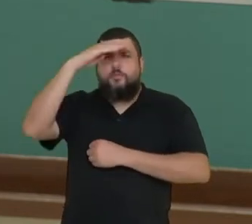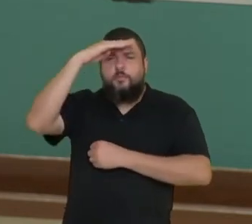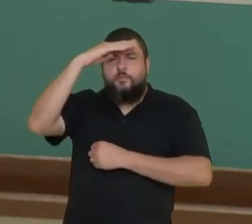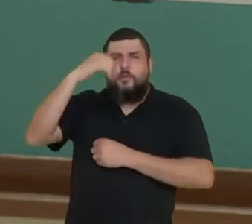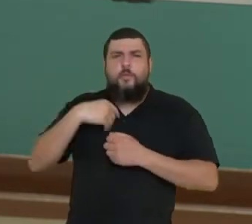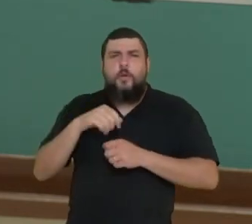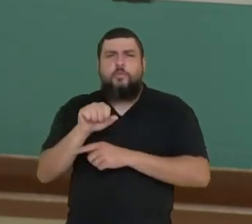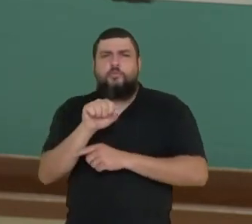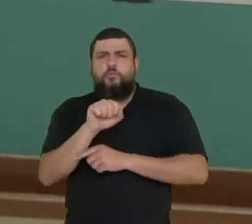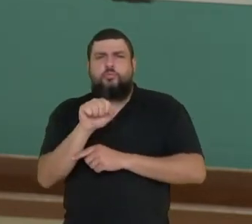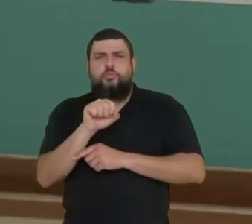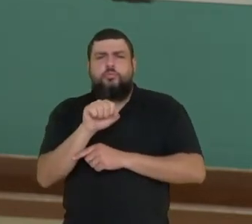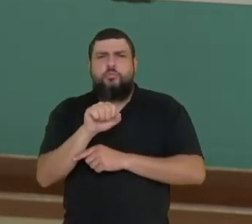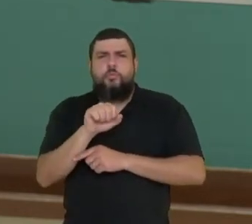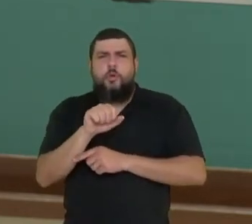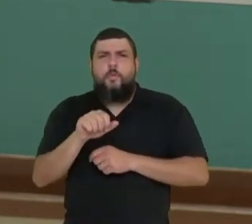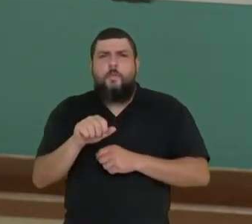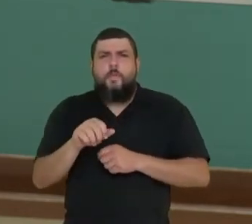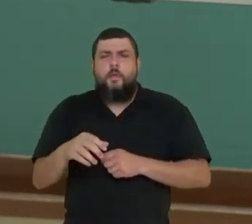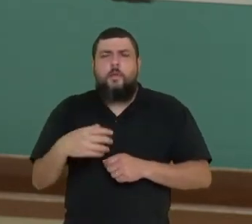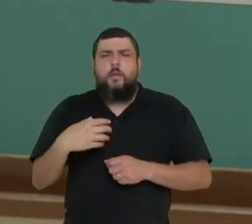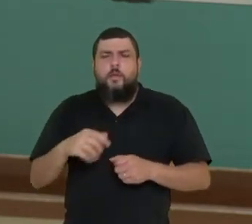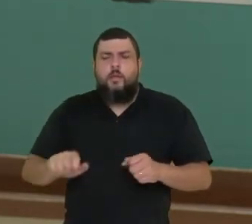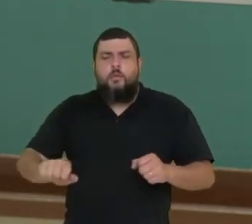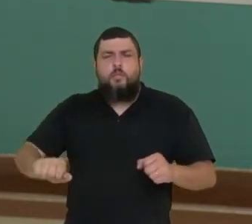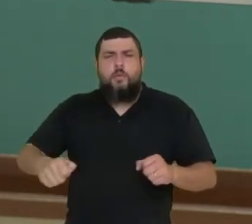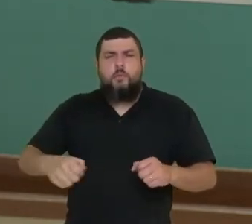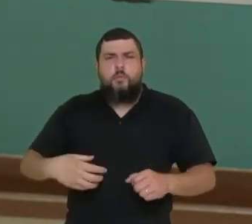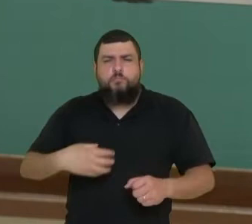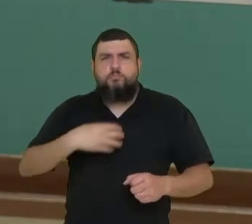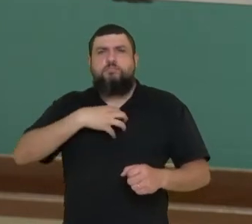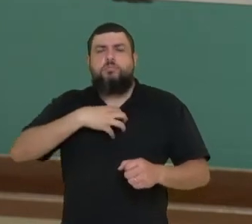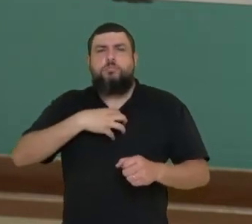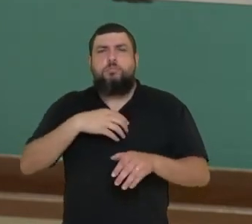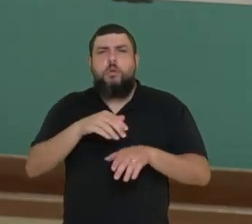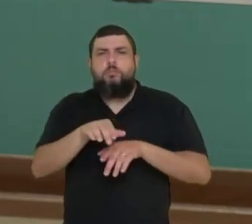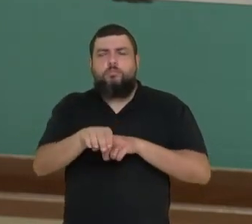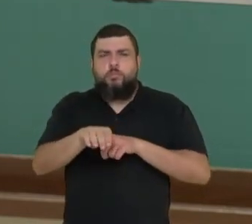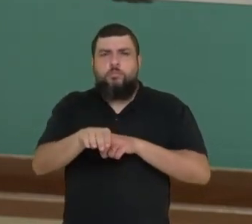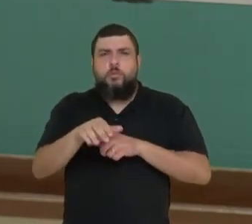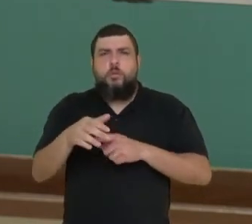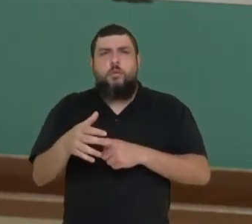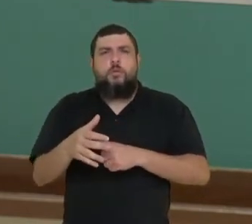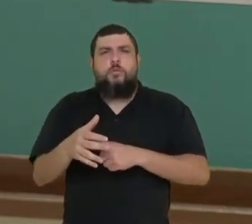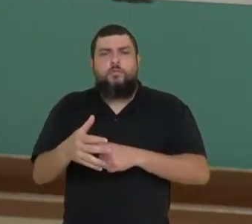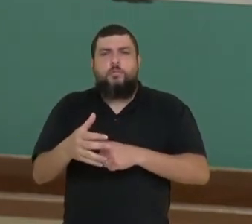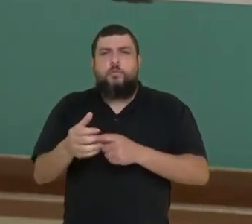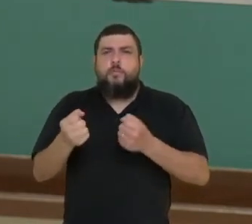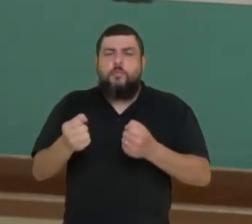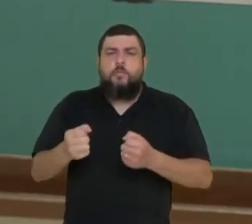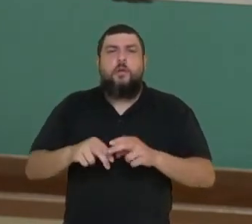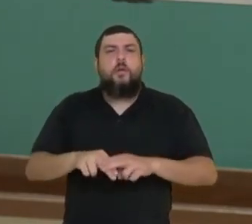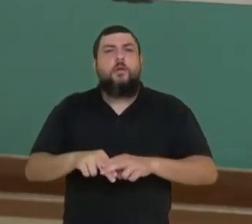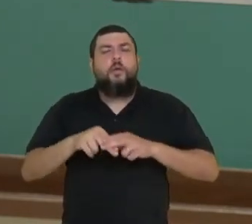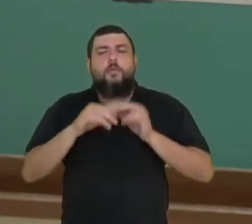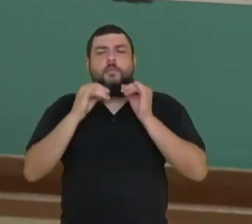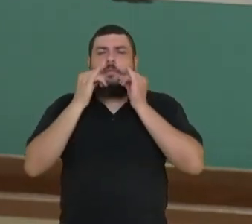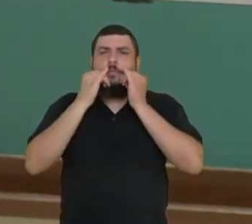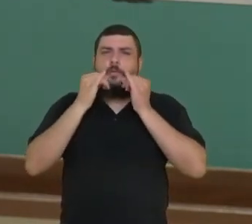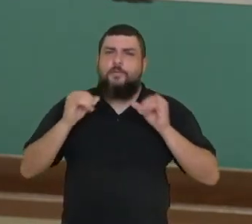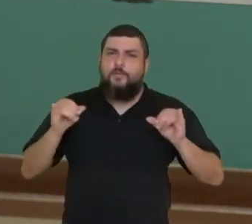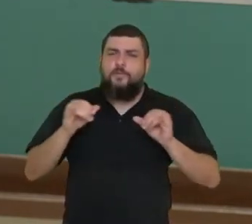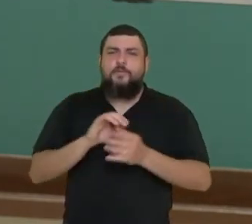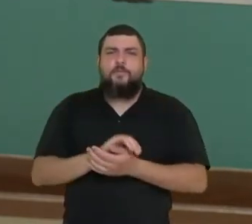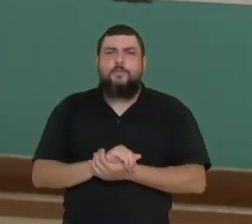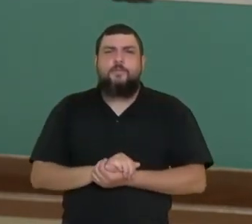às vezes dá até um soquinho, né? Porque dá uma pesada ali no motor, né? Com acionamento desses equipamentos